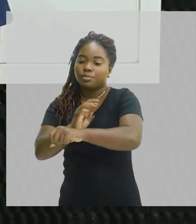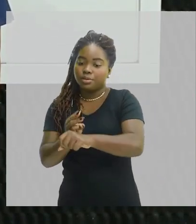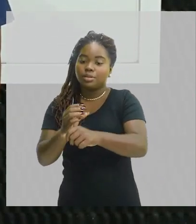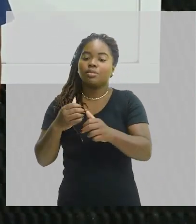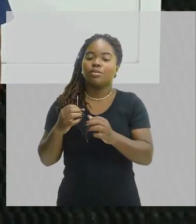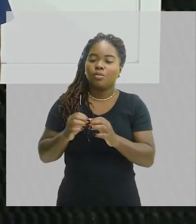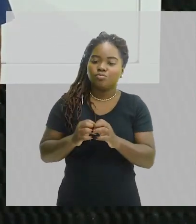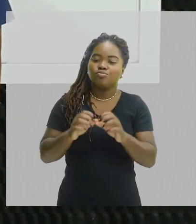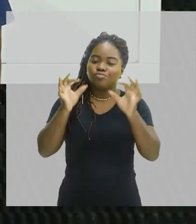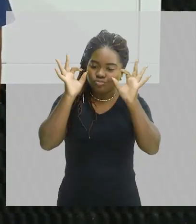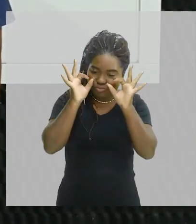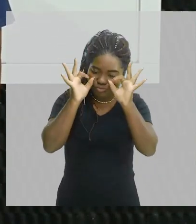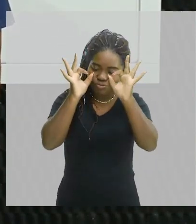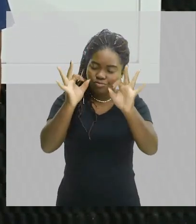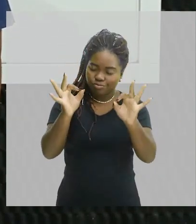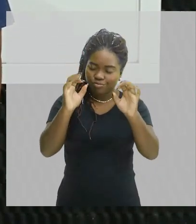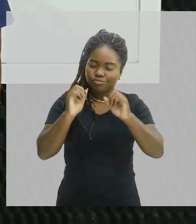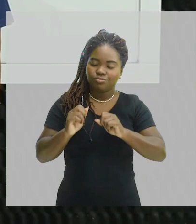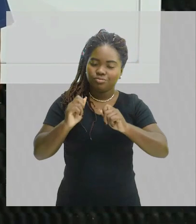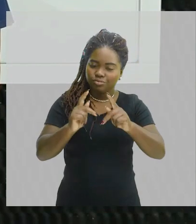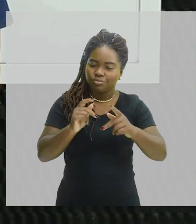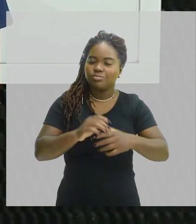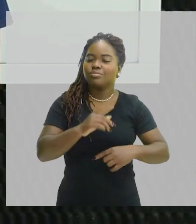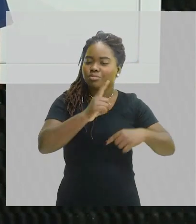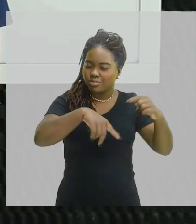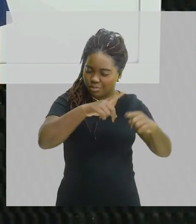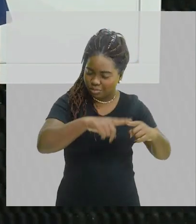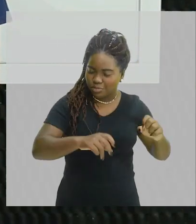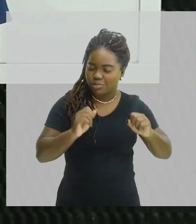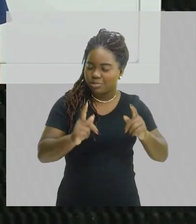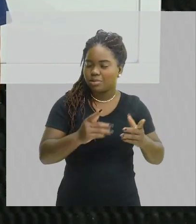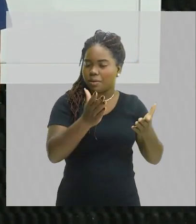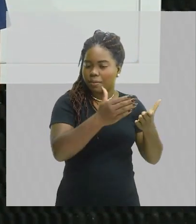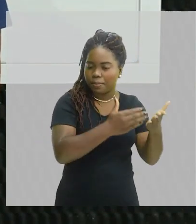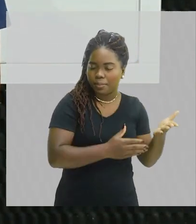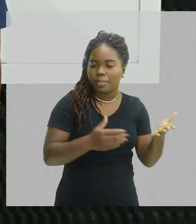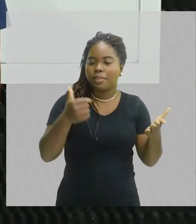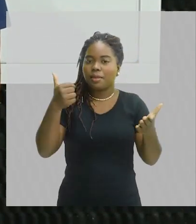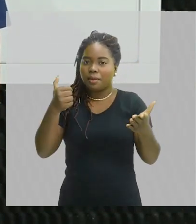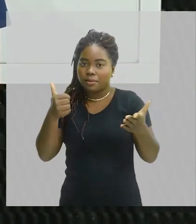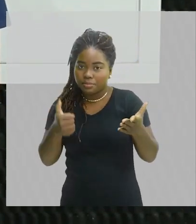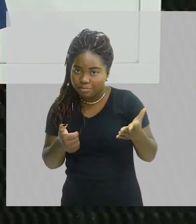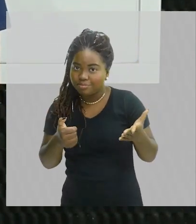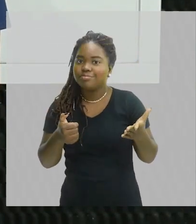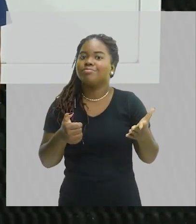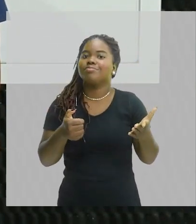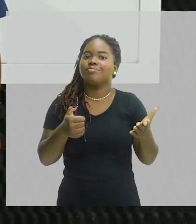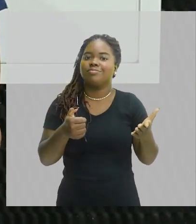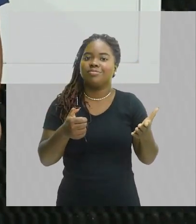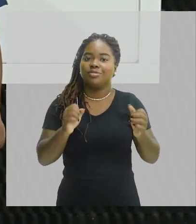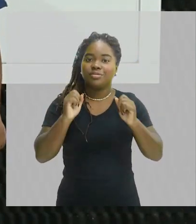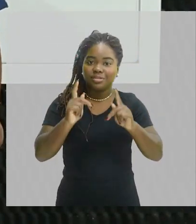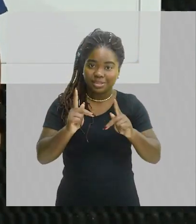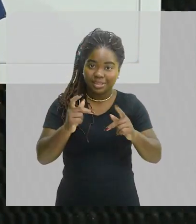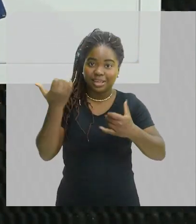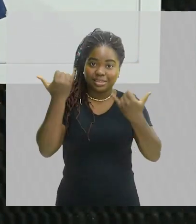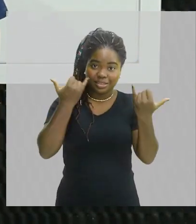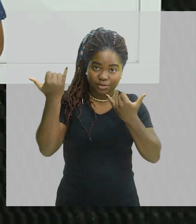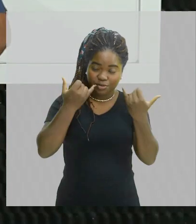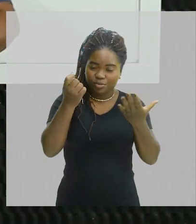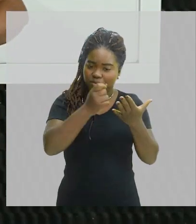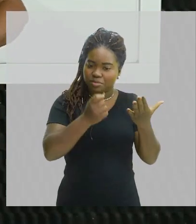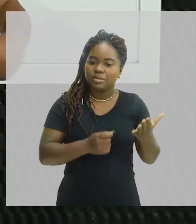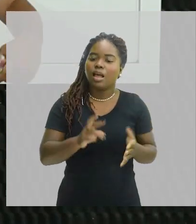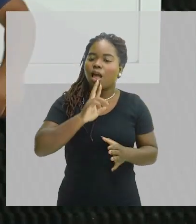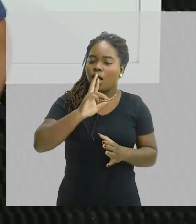ficar ligadinho, aquele rito de sempre, responder questão, comentar, não é a